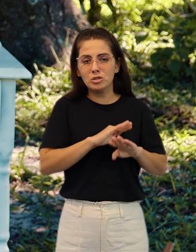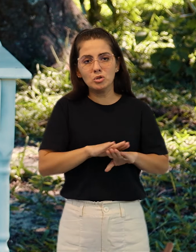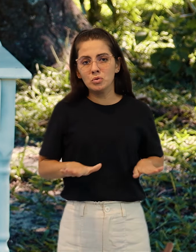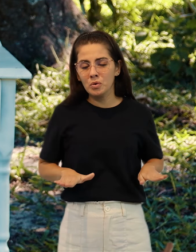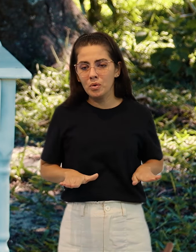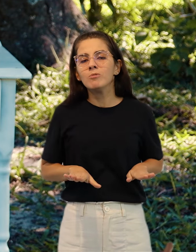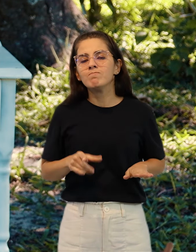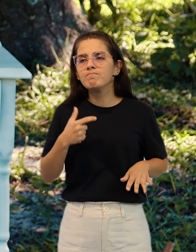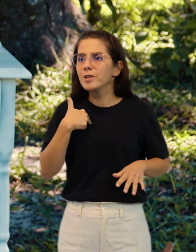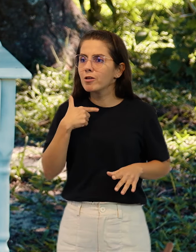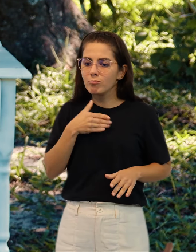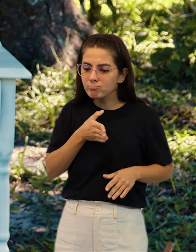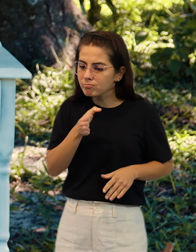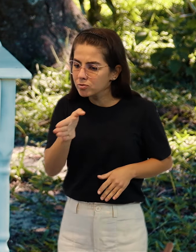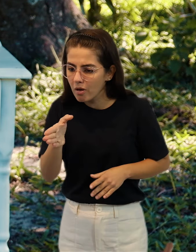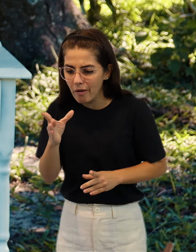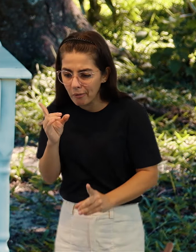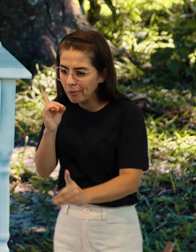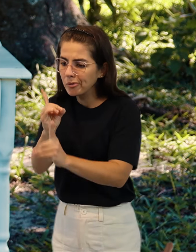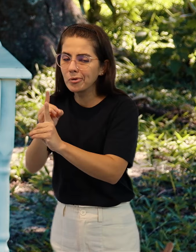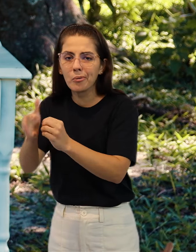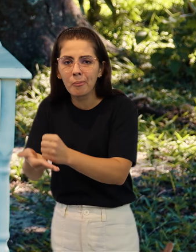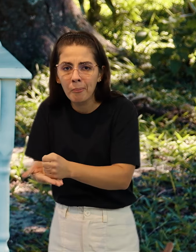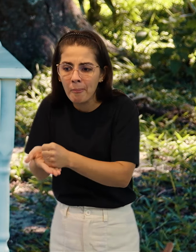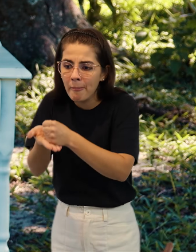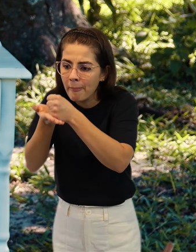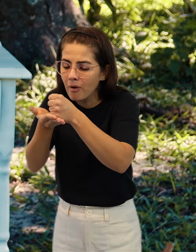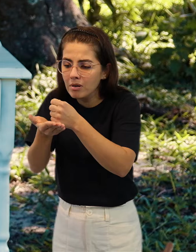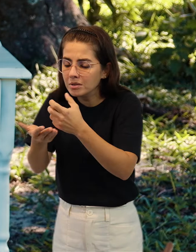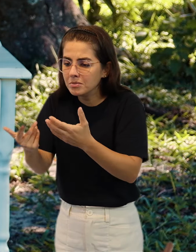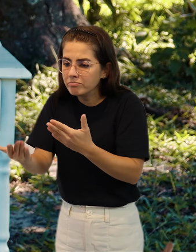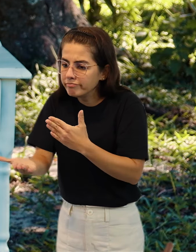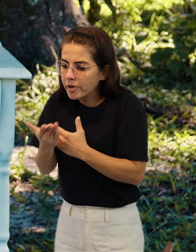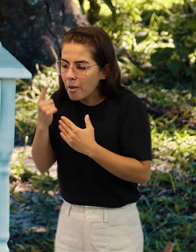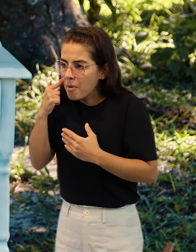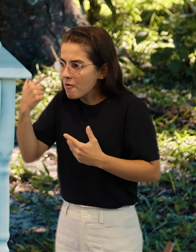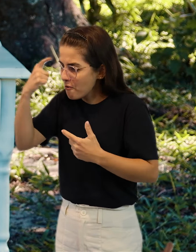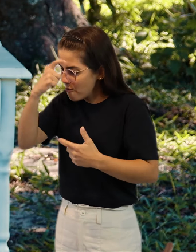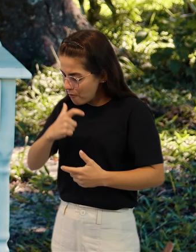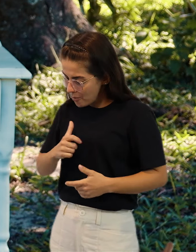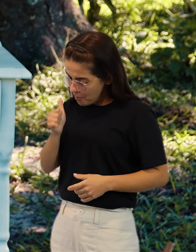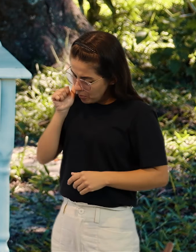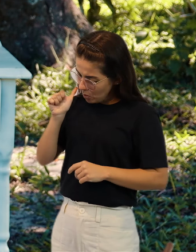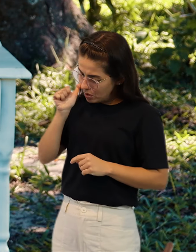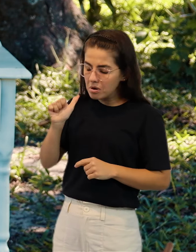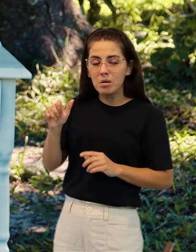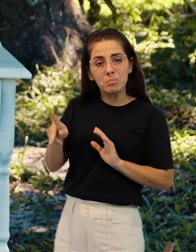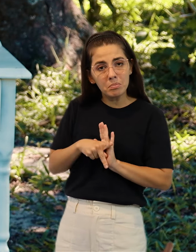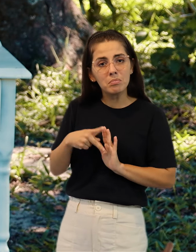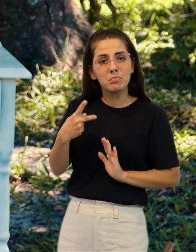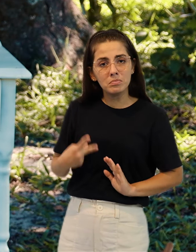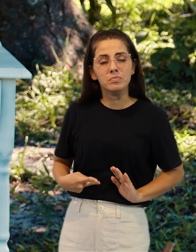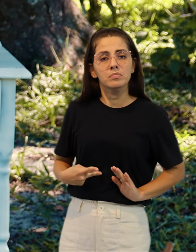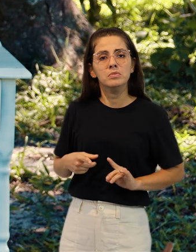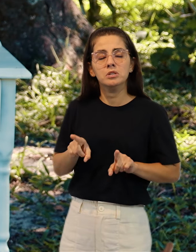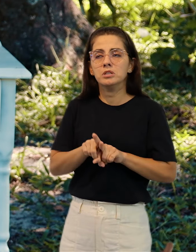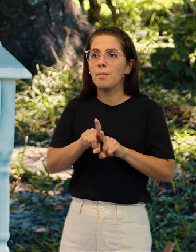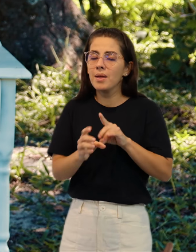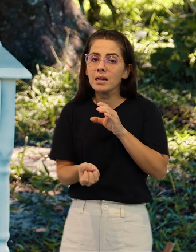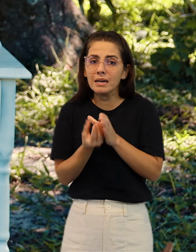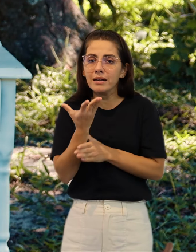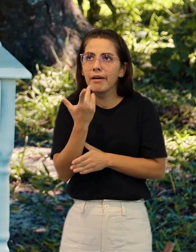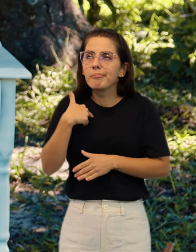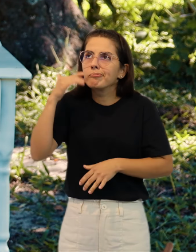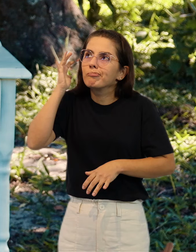em casa. E ali foi onde eu encontrei um suporte que me fez me ver como mulher